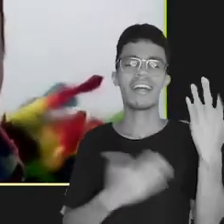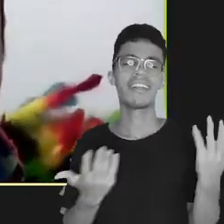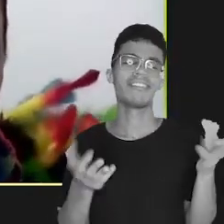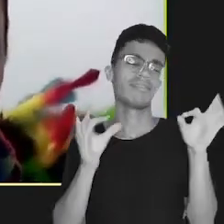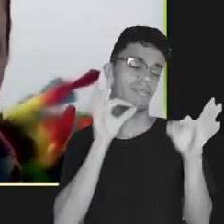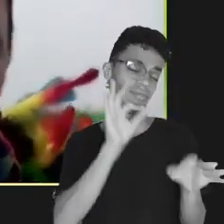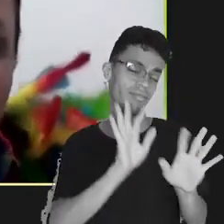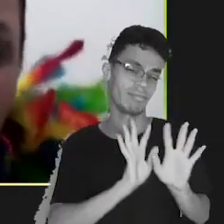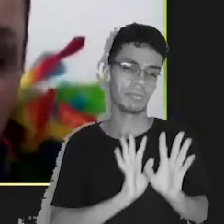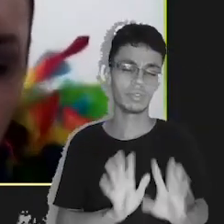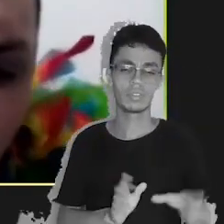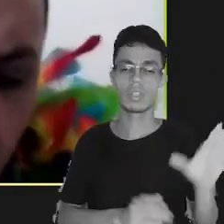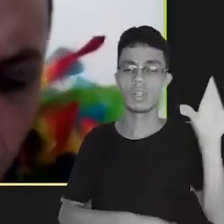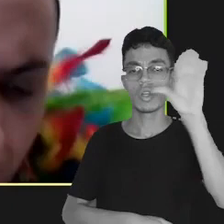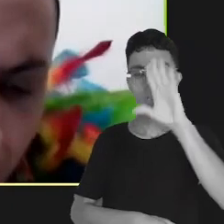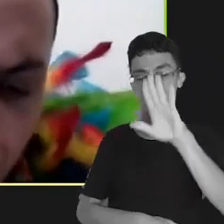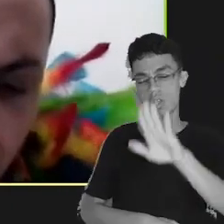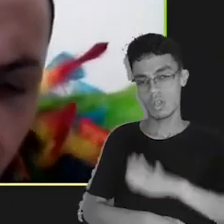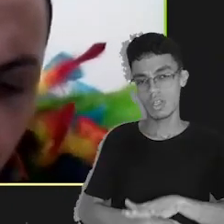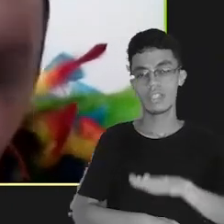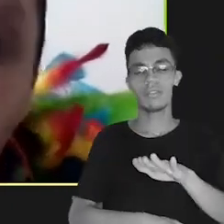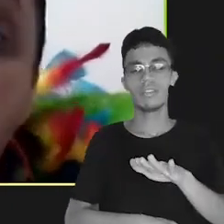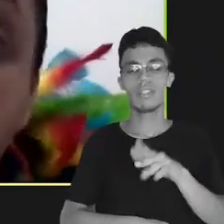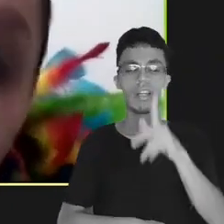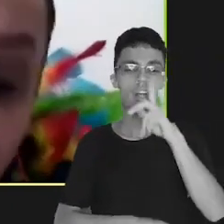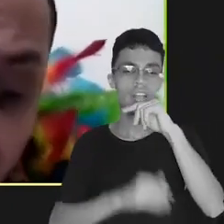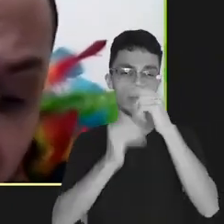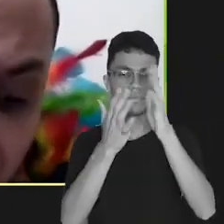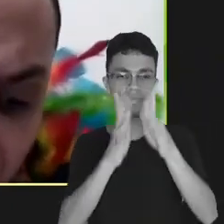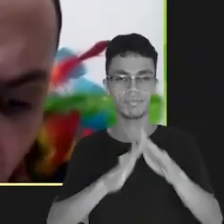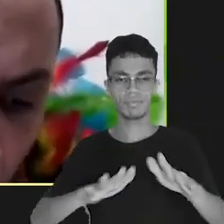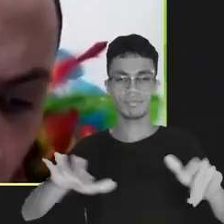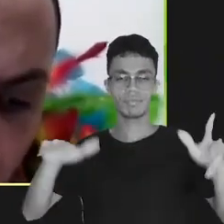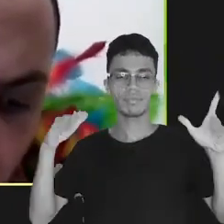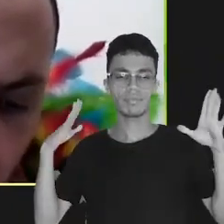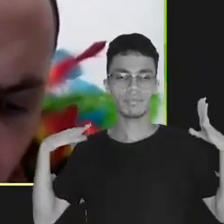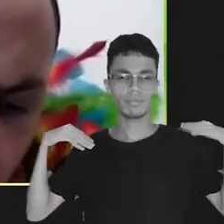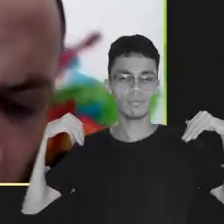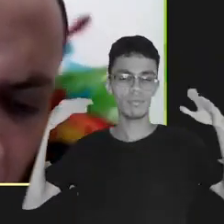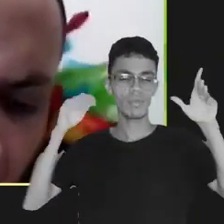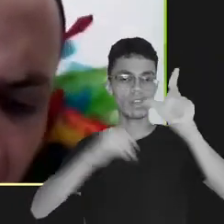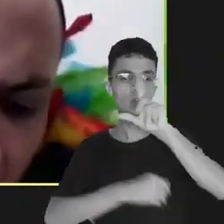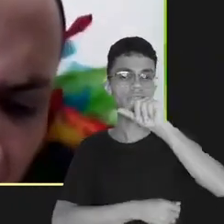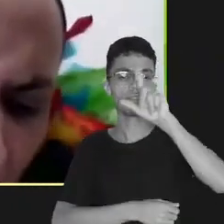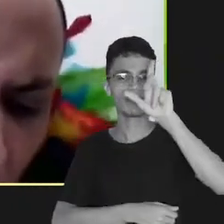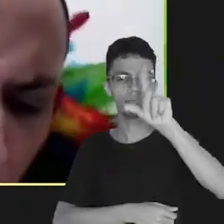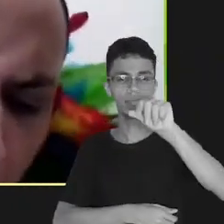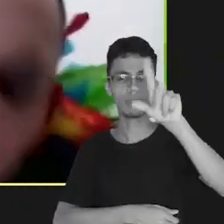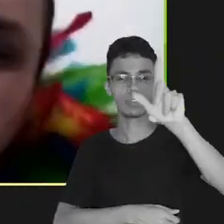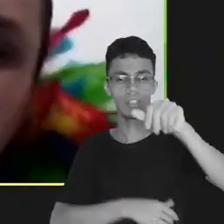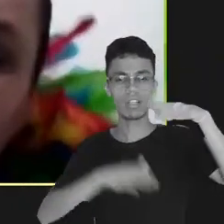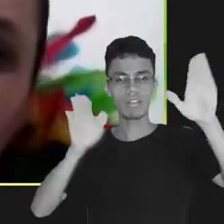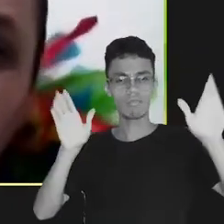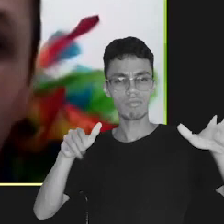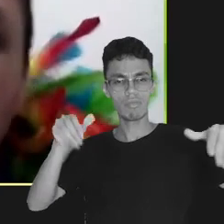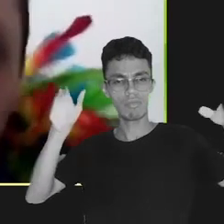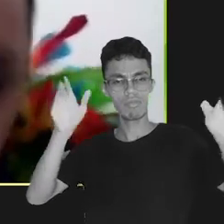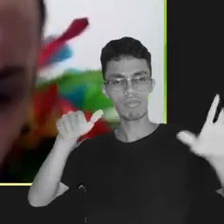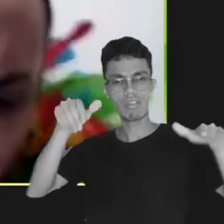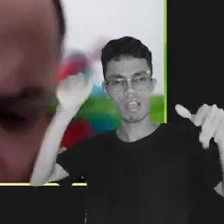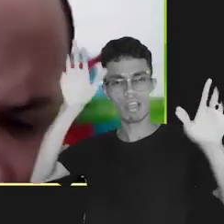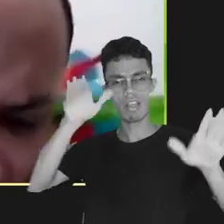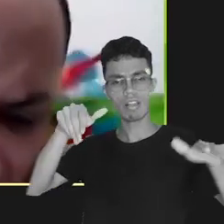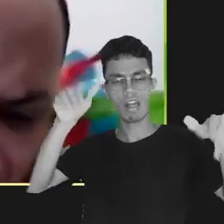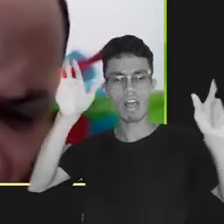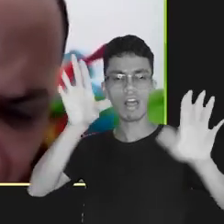Excelência! Numa tarde de águas, a ave estremeceu, batia as asas e um pio tão dolorido